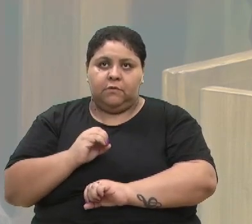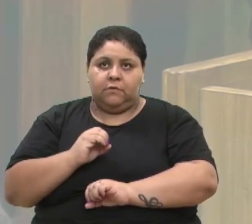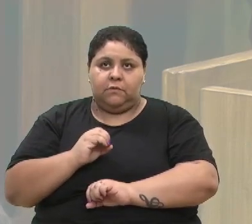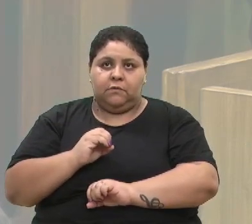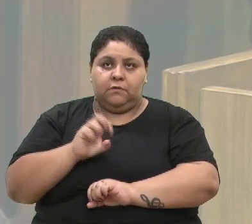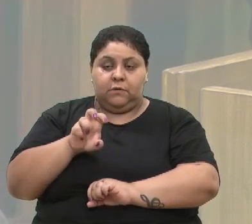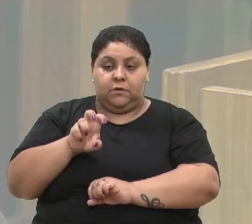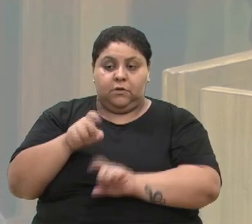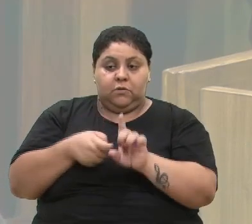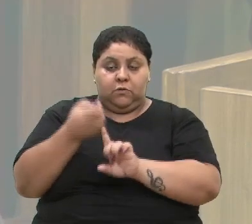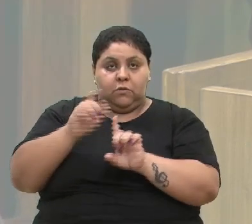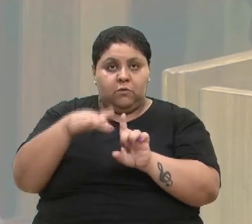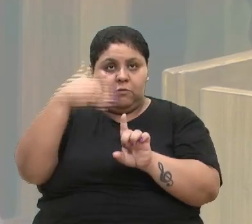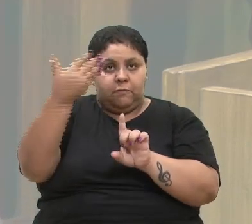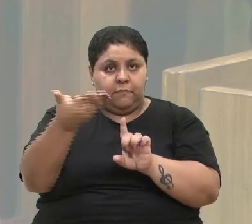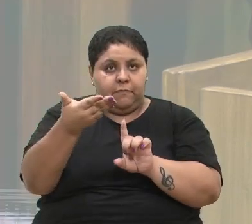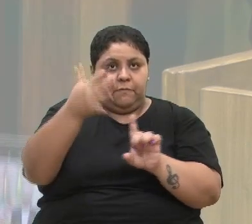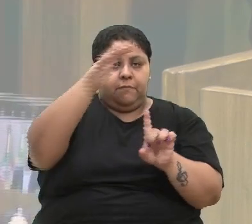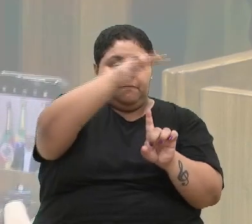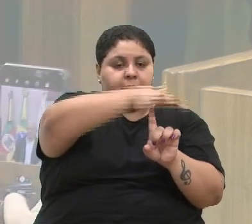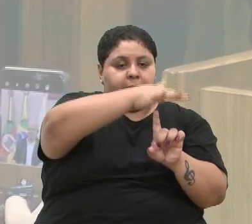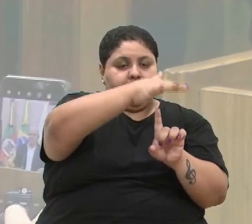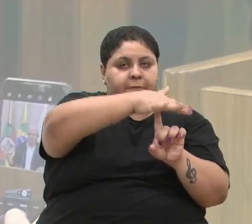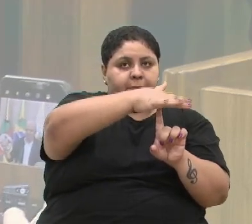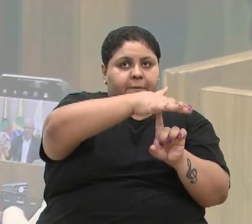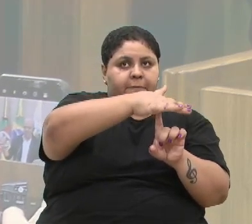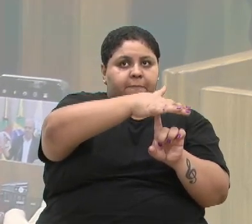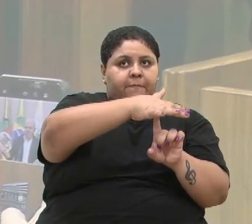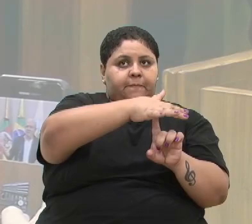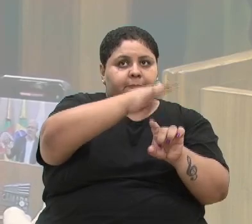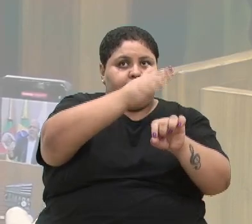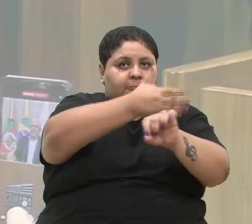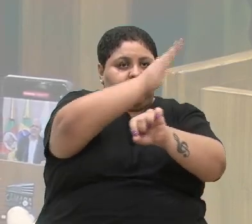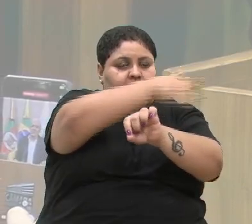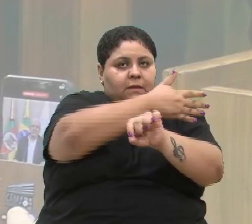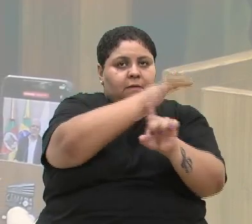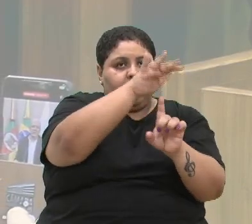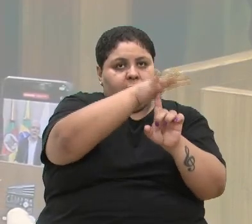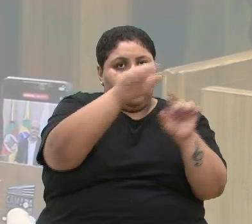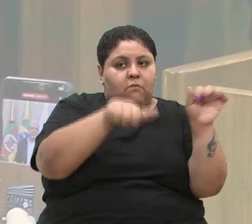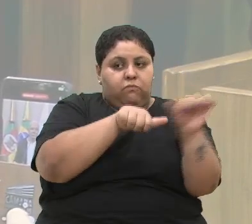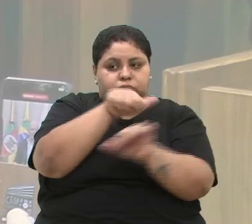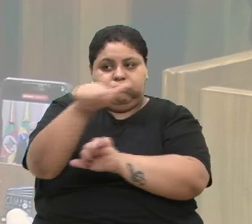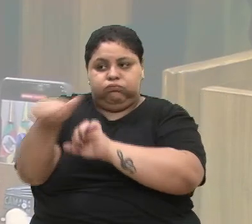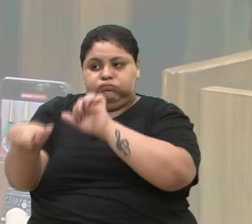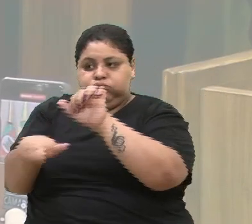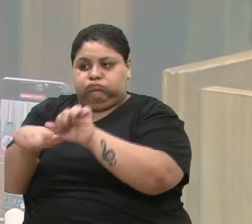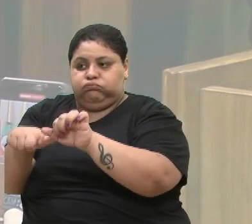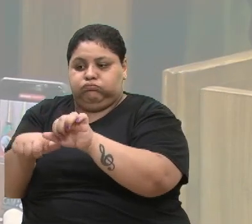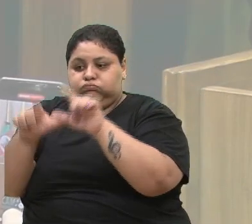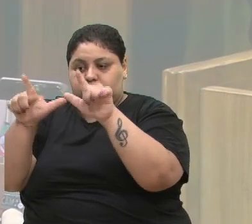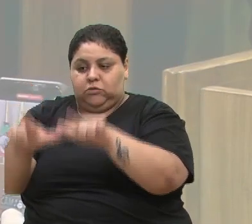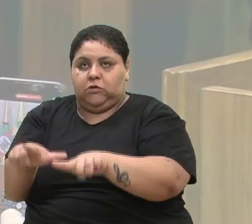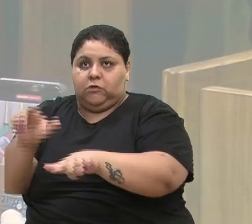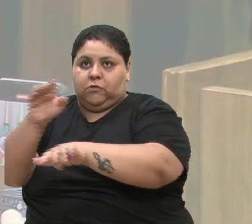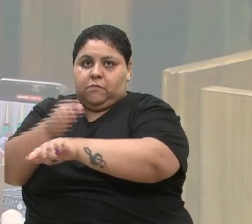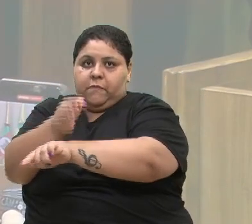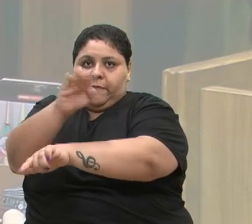vem, essa feira que é feita aqui na Praça das Feiras, ela será transferida lá para o